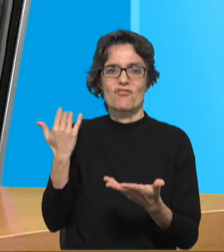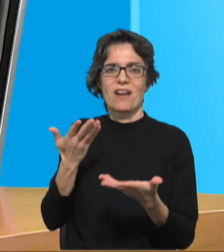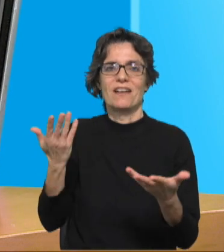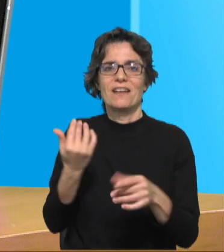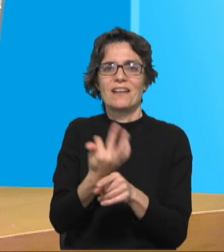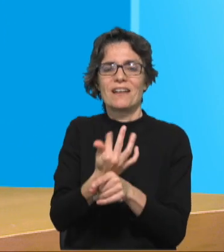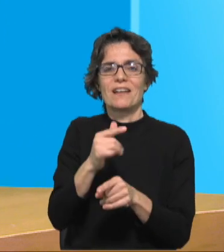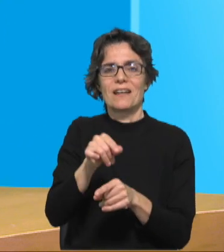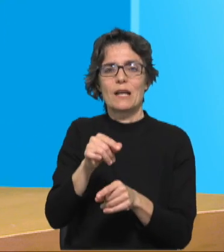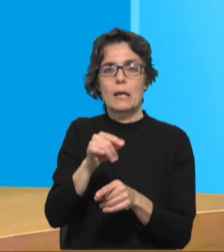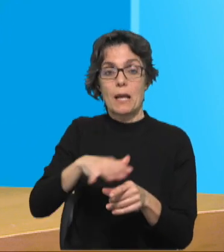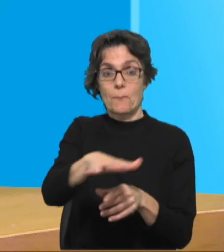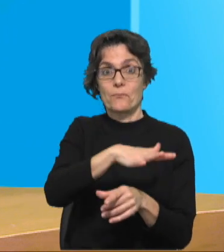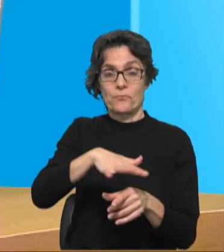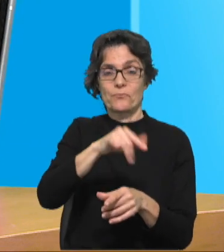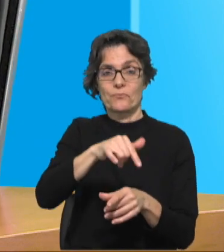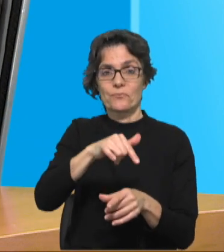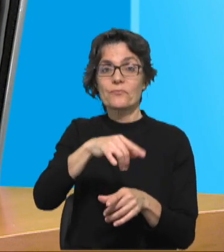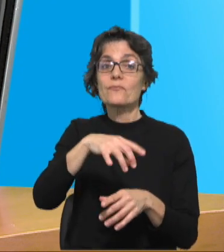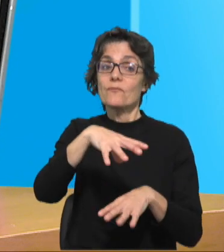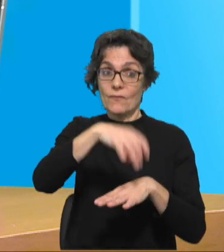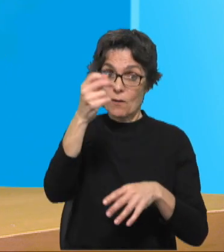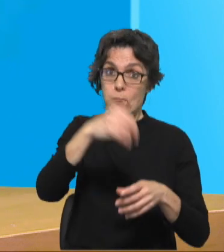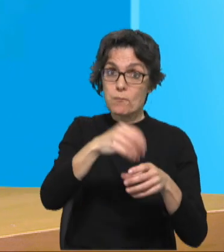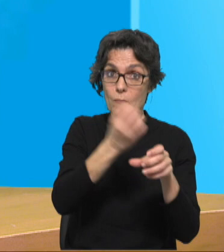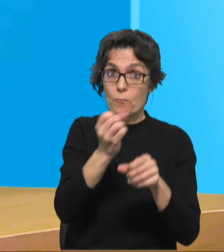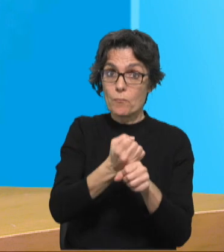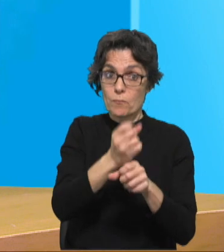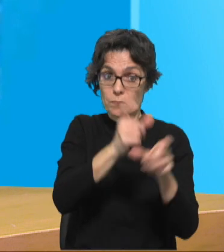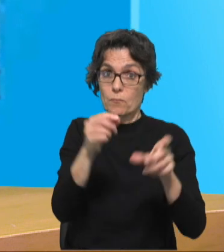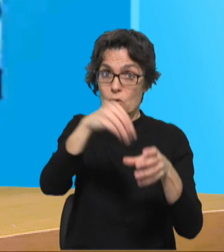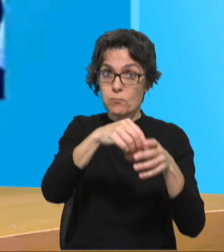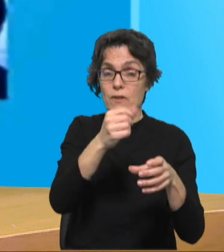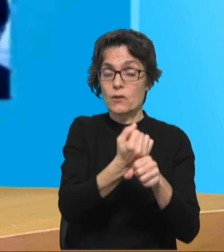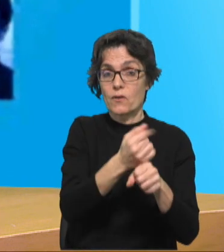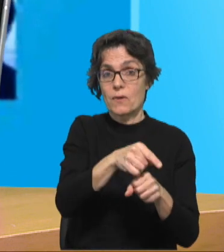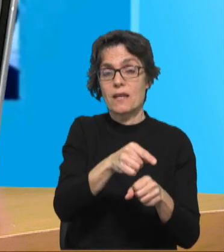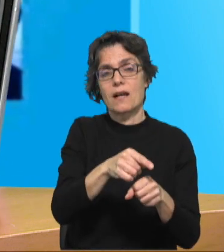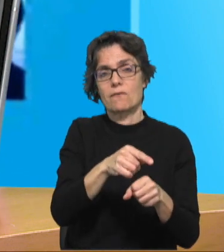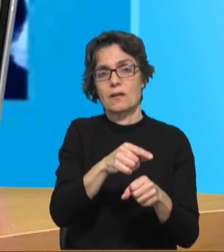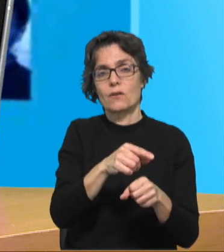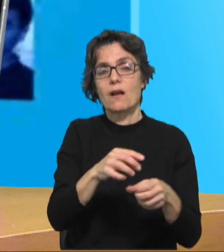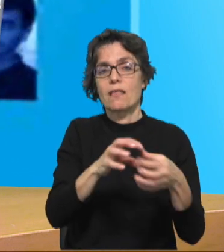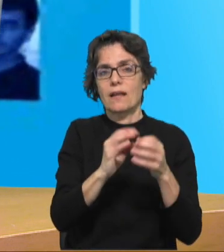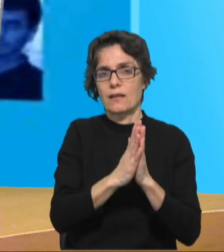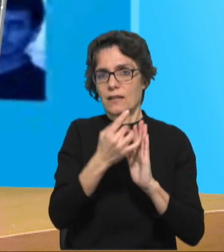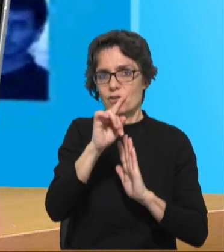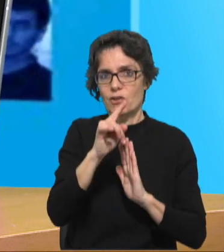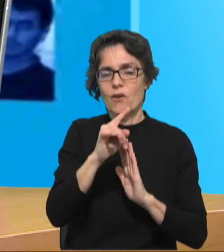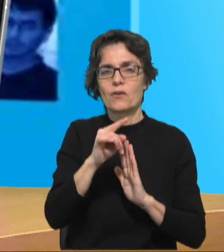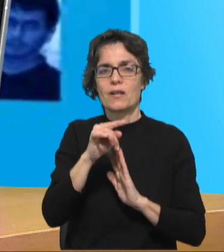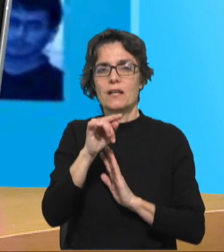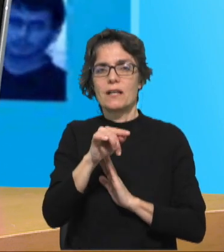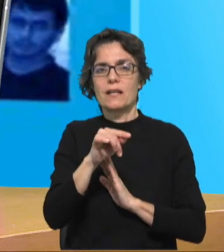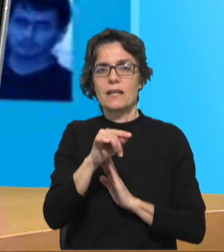também na altura assumida por leigos, mas também o dado contexto histórico seria assim, porque senão a Igreja não poderia ter bens em seu nome,